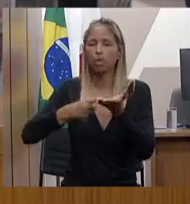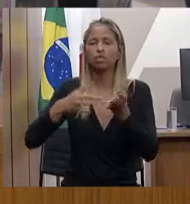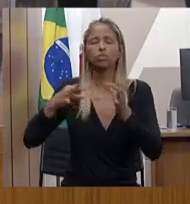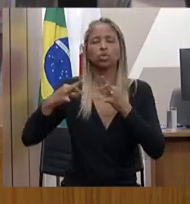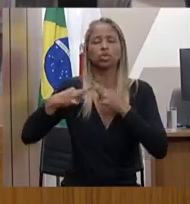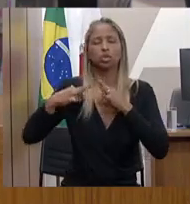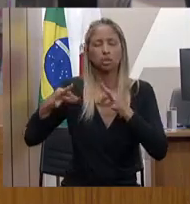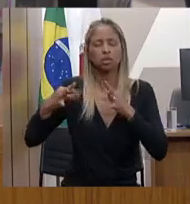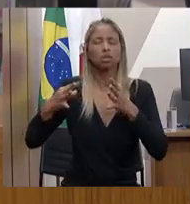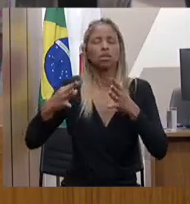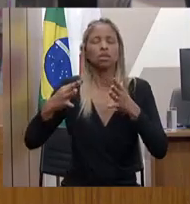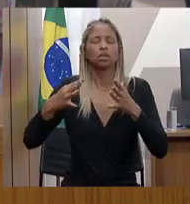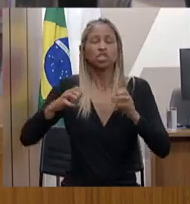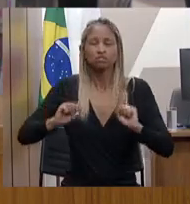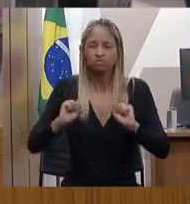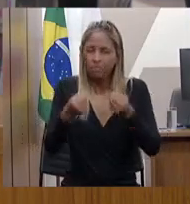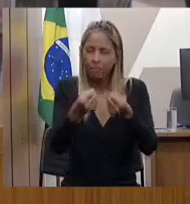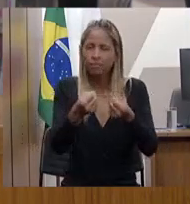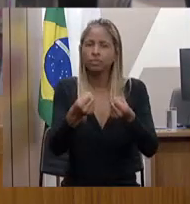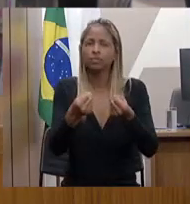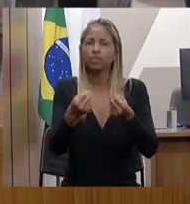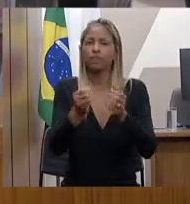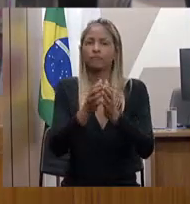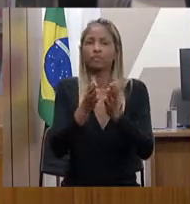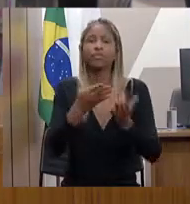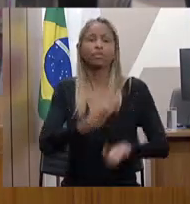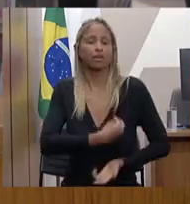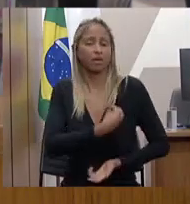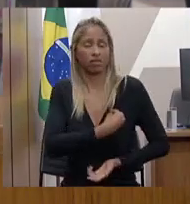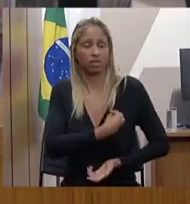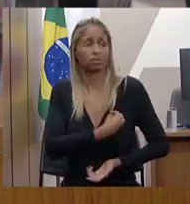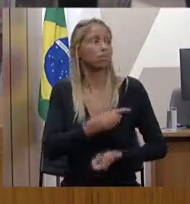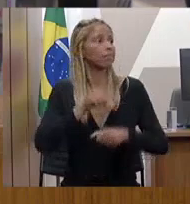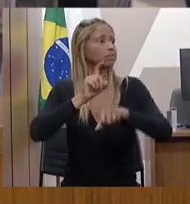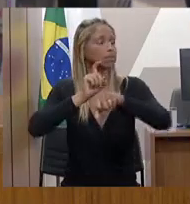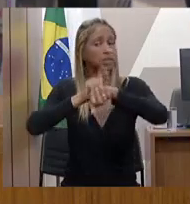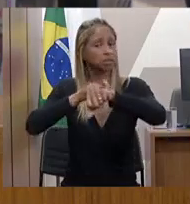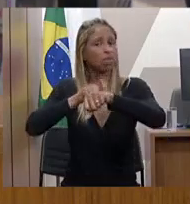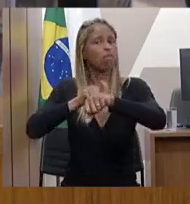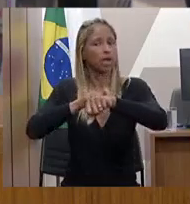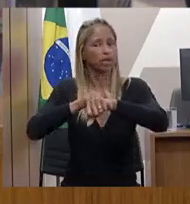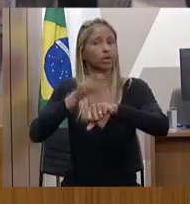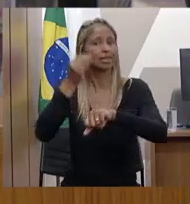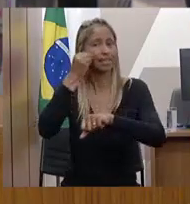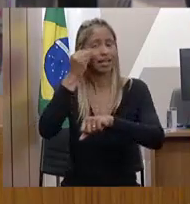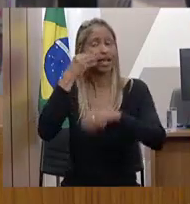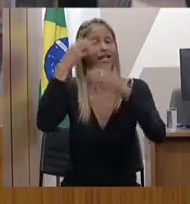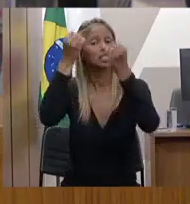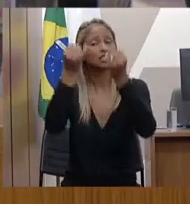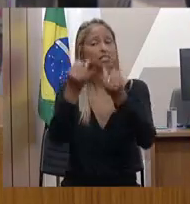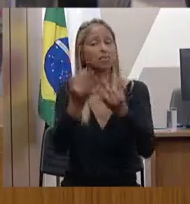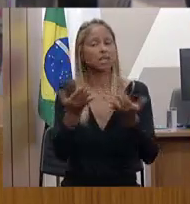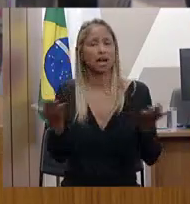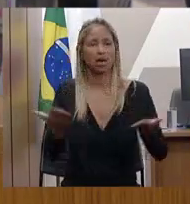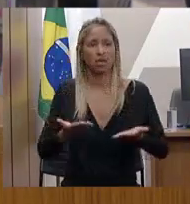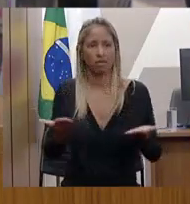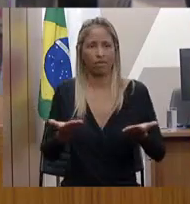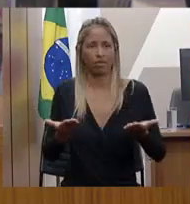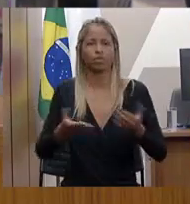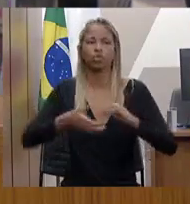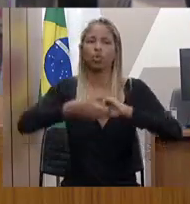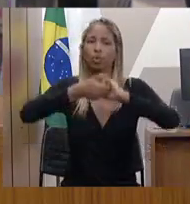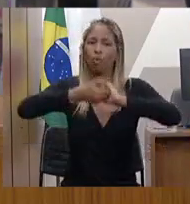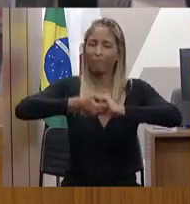seu compromisso de guerra pela vida e é esse momento que a gente vai tentar falar um pouco hoje né Queria